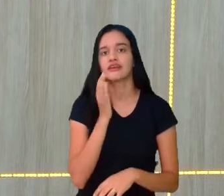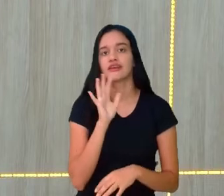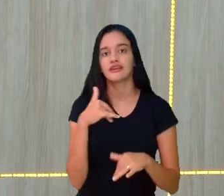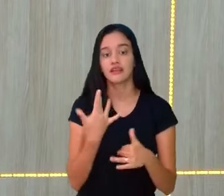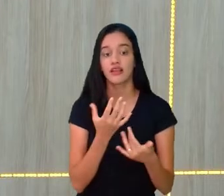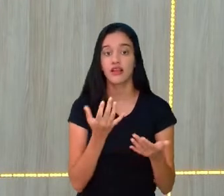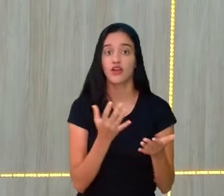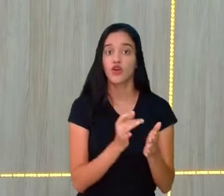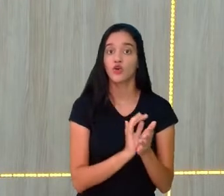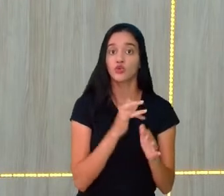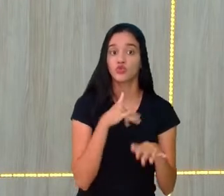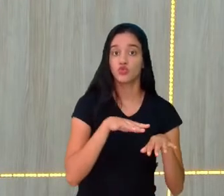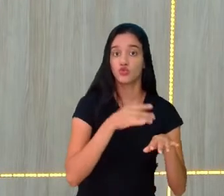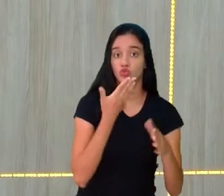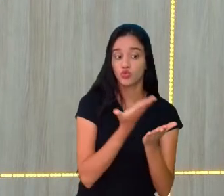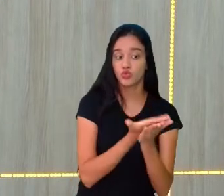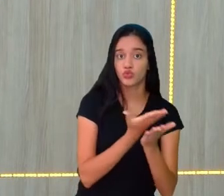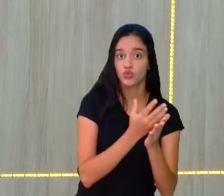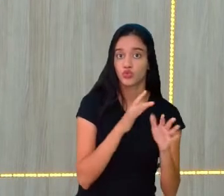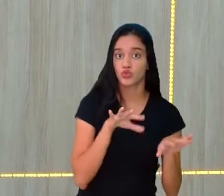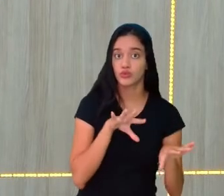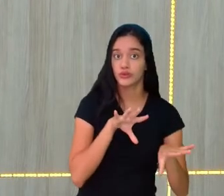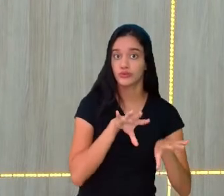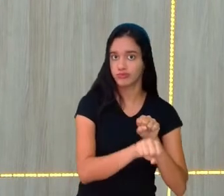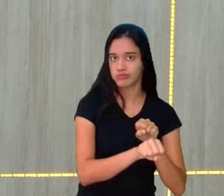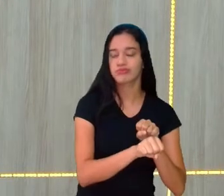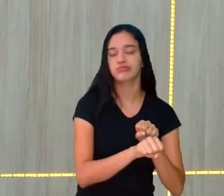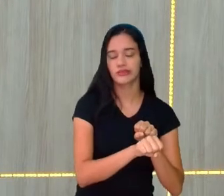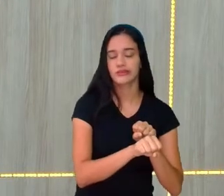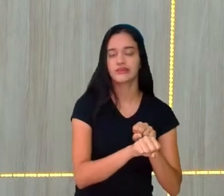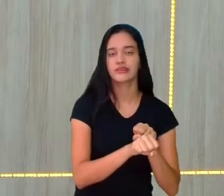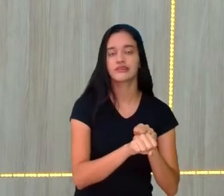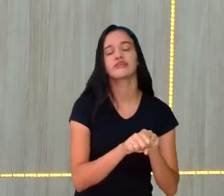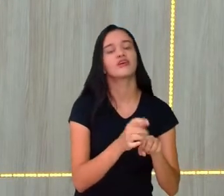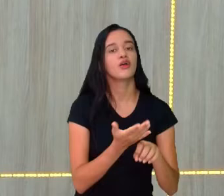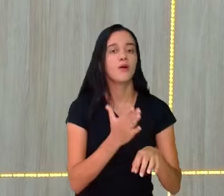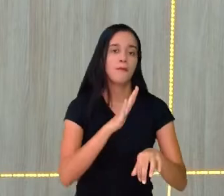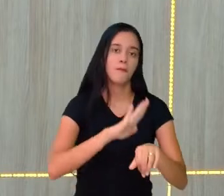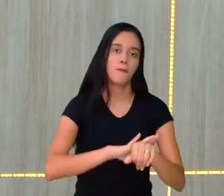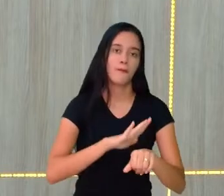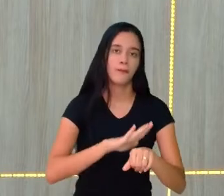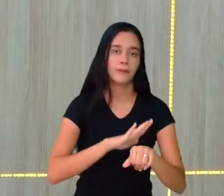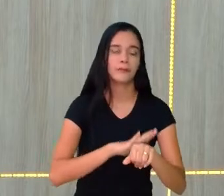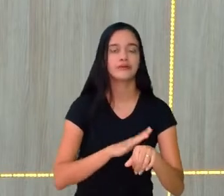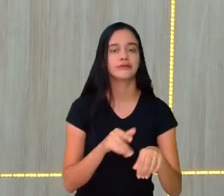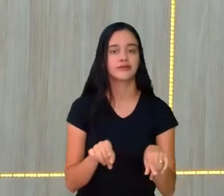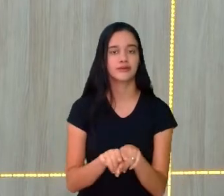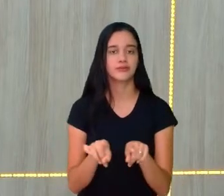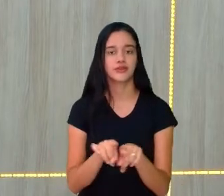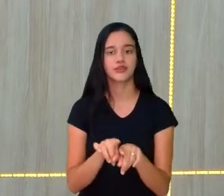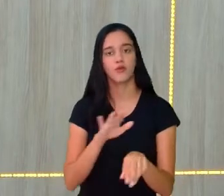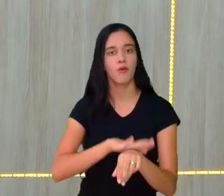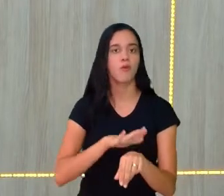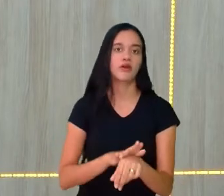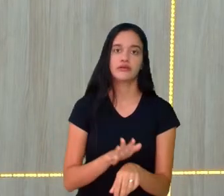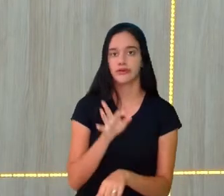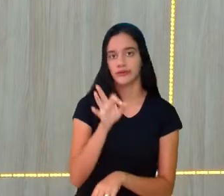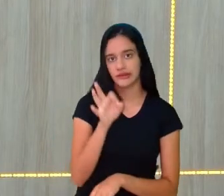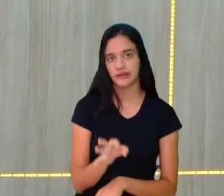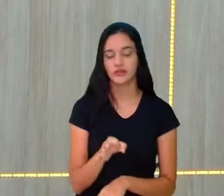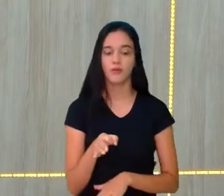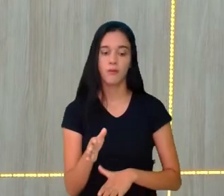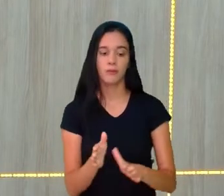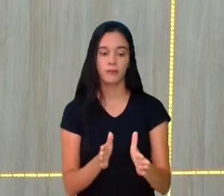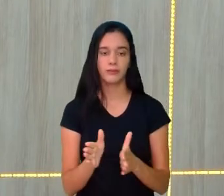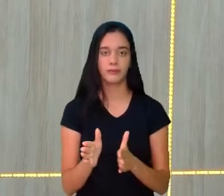ou complementar os seus estudos no devido momento, né, no momento, né, ideal, né, que seria o